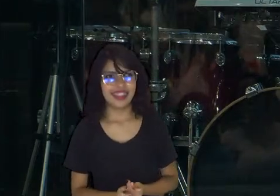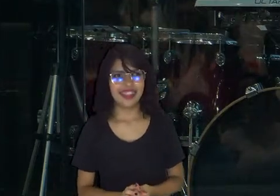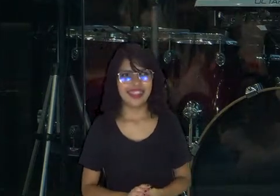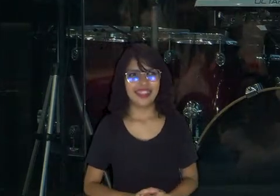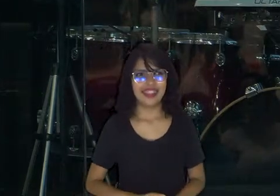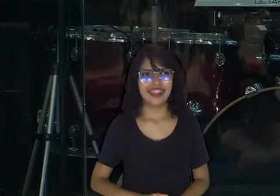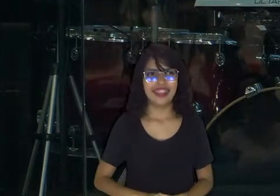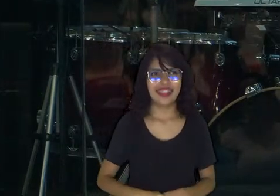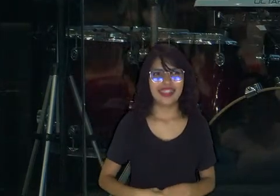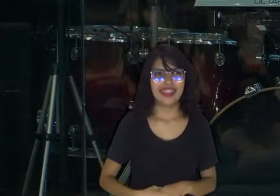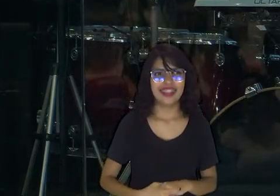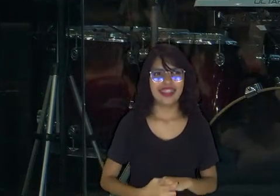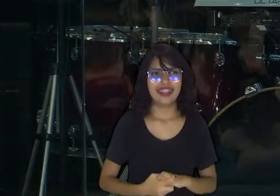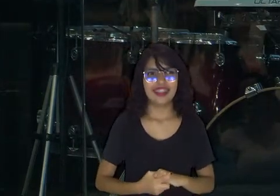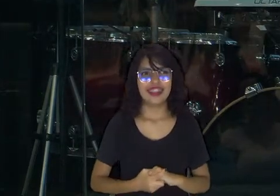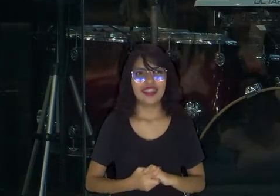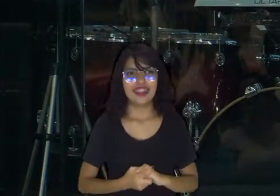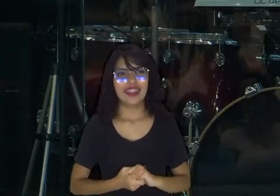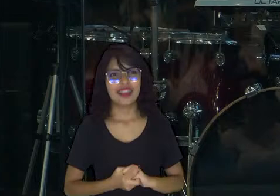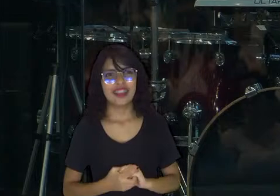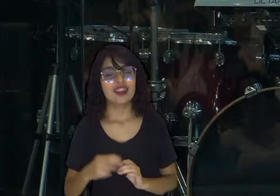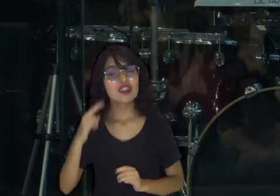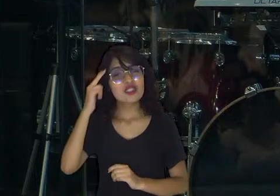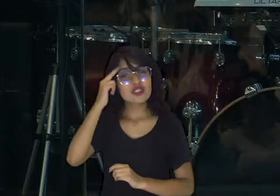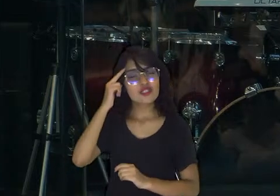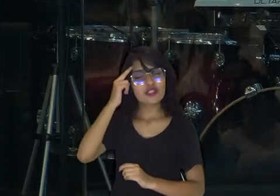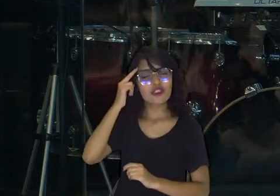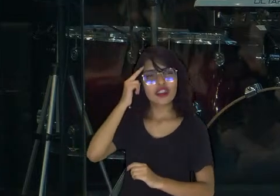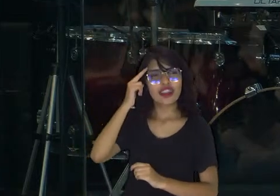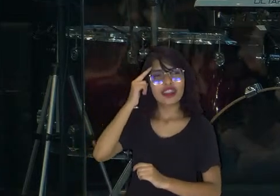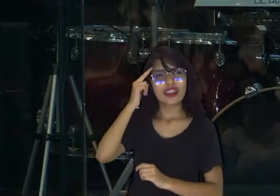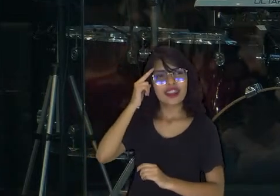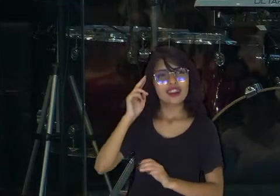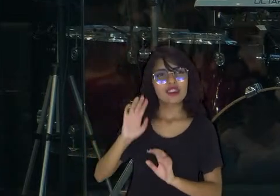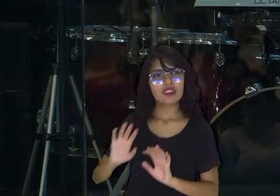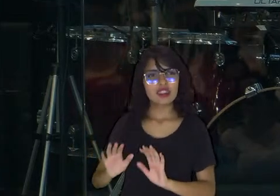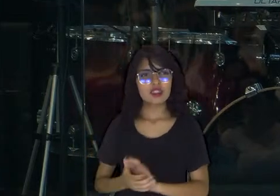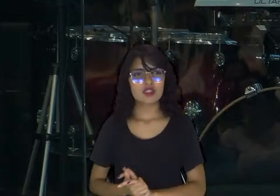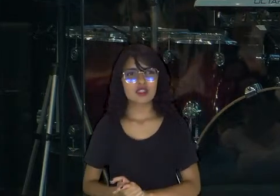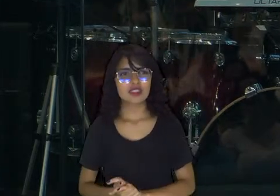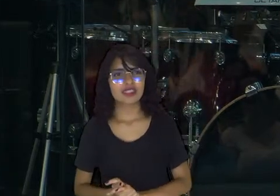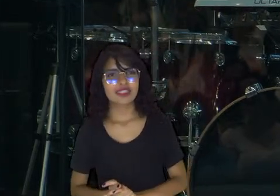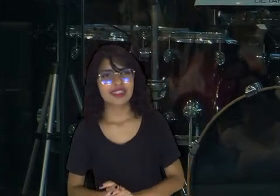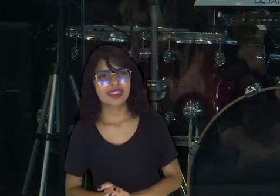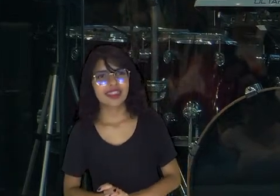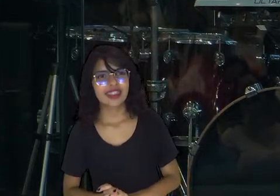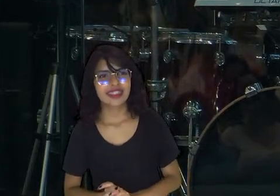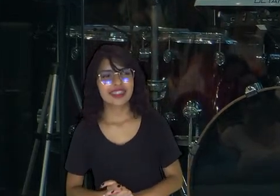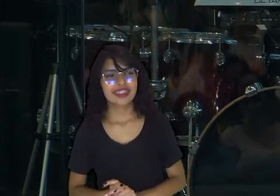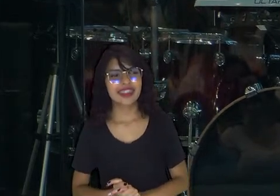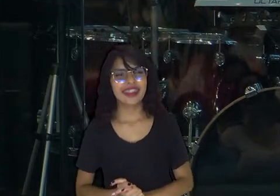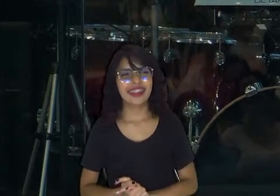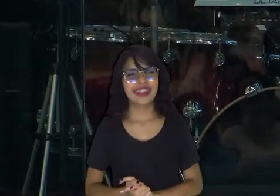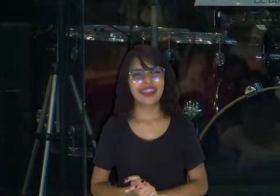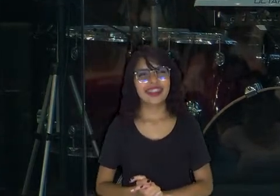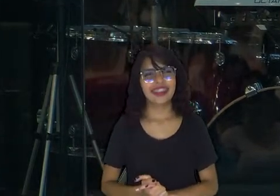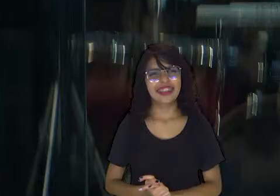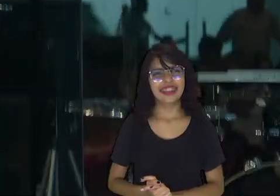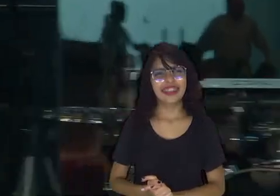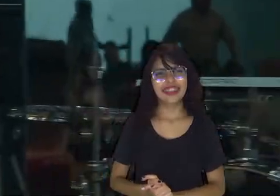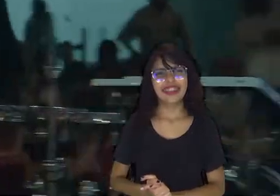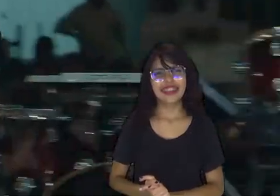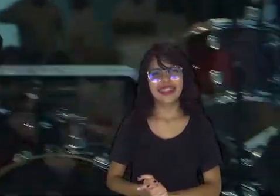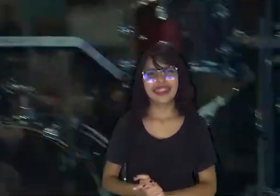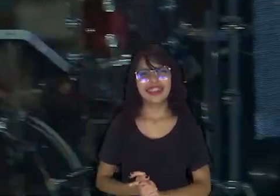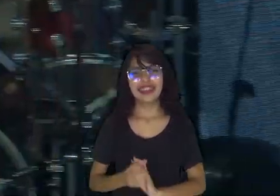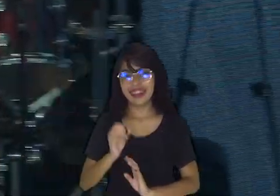Você sonhou com isso hoje? Como eu estou na mesma do Rogério, eu não estranho mais nada, tudo certo.